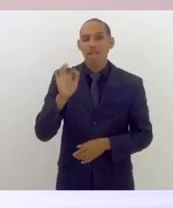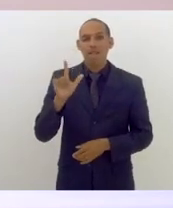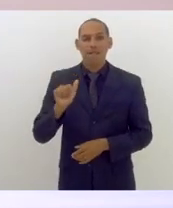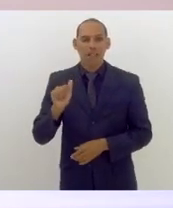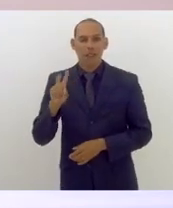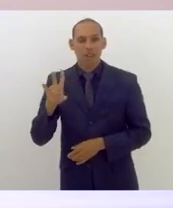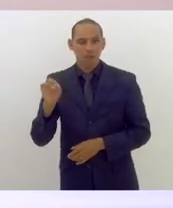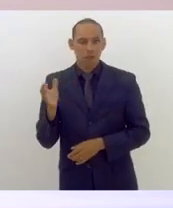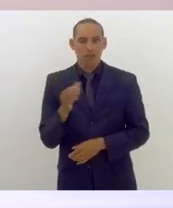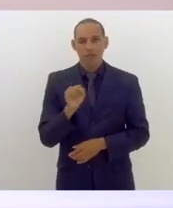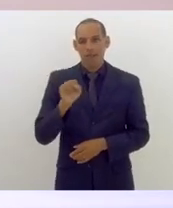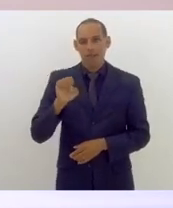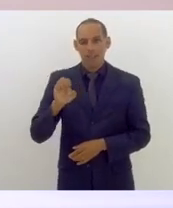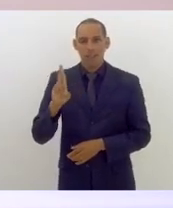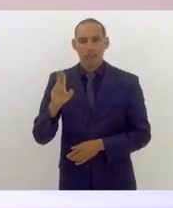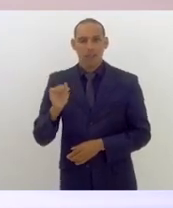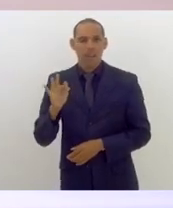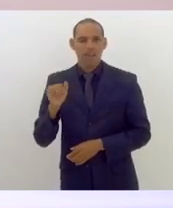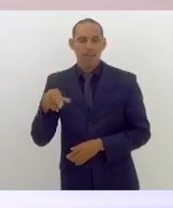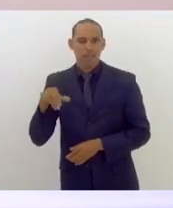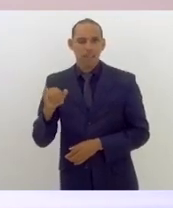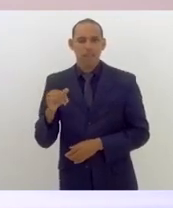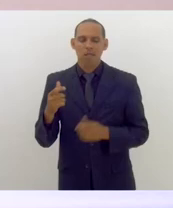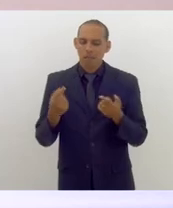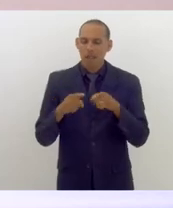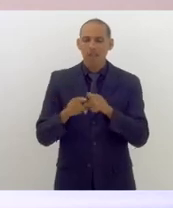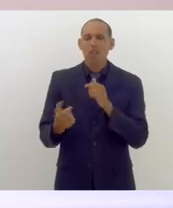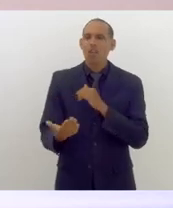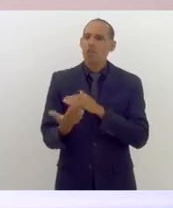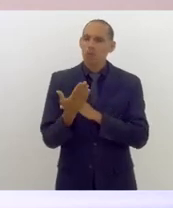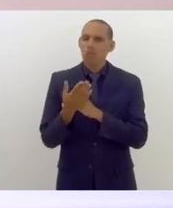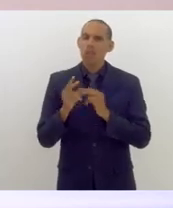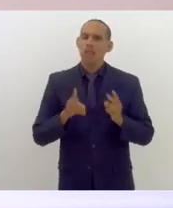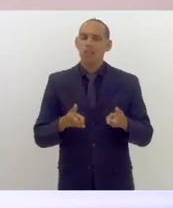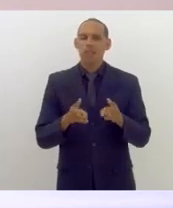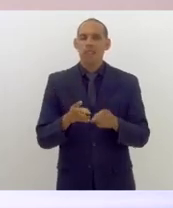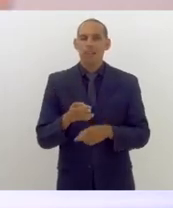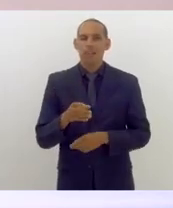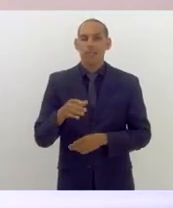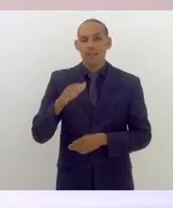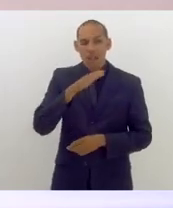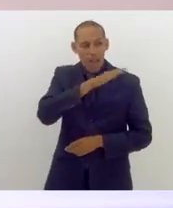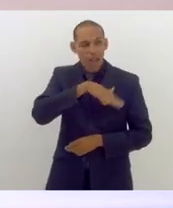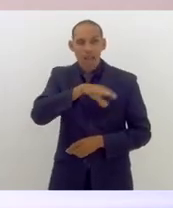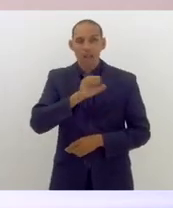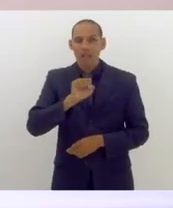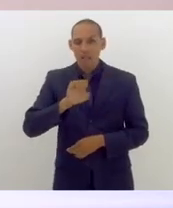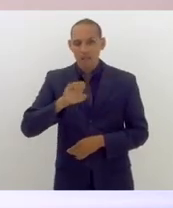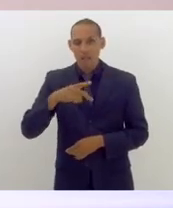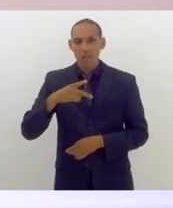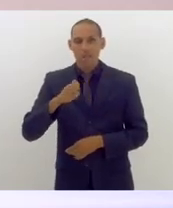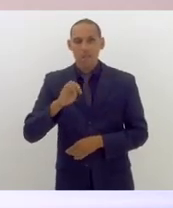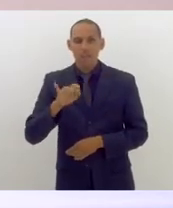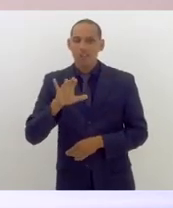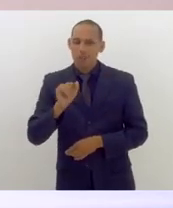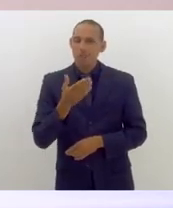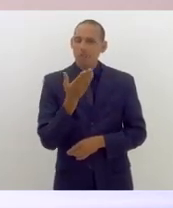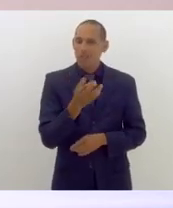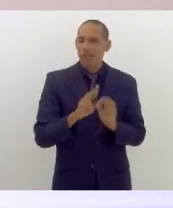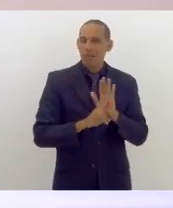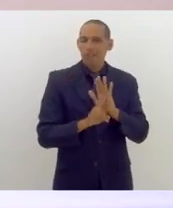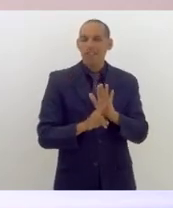nosso né é um parceiro que sempre nos ajuda e dizer para quem tá lá em Sepetiba como você que tá lá